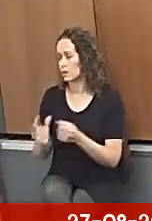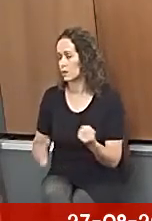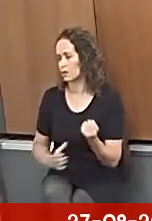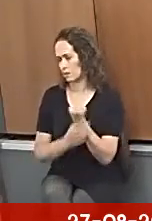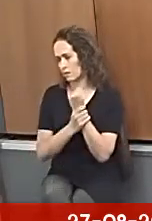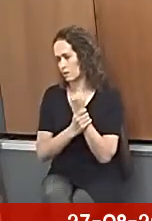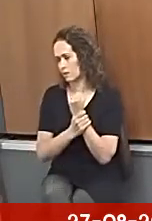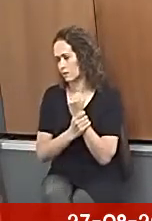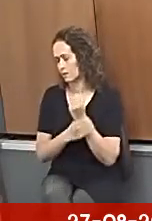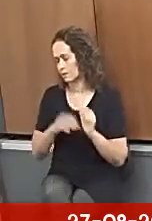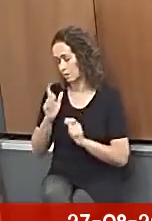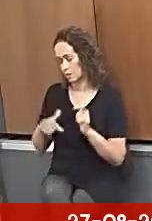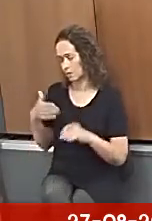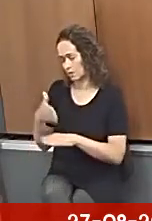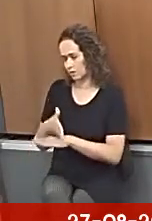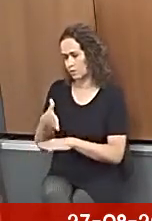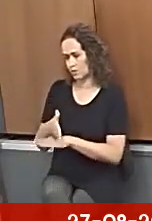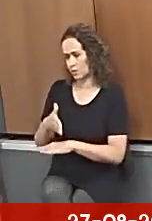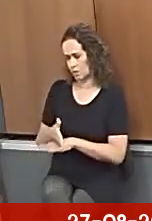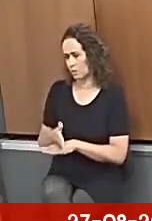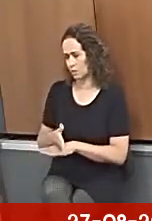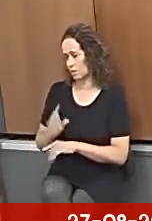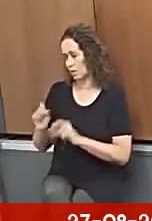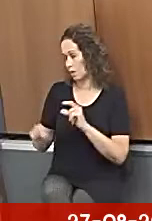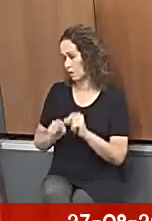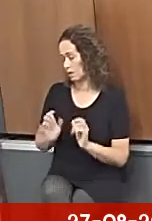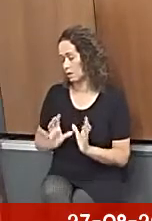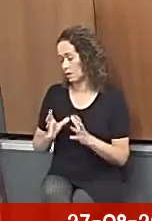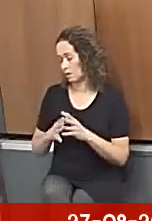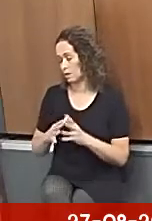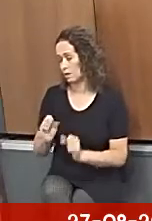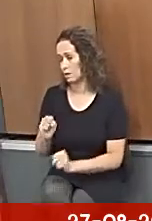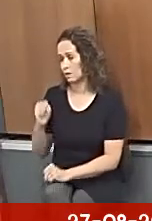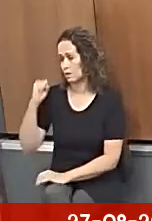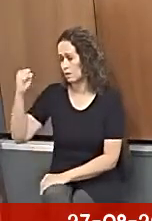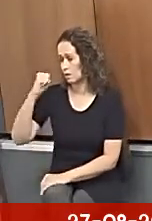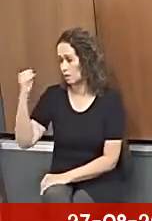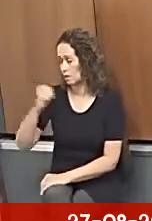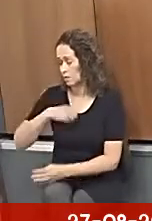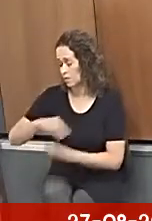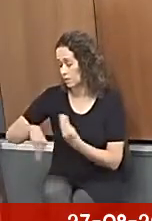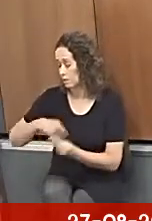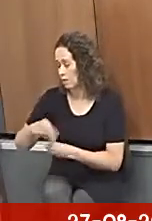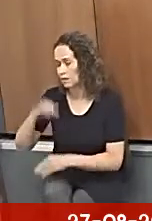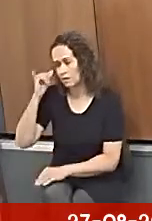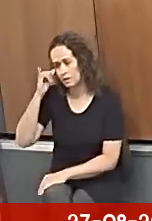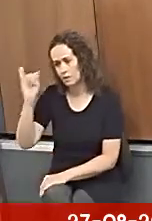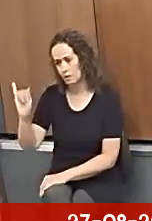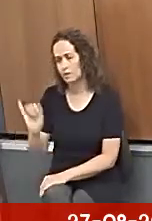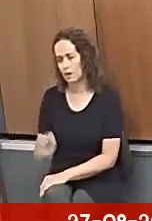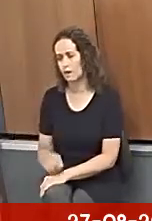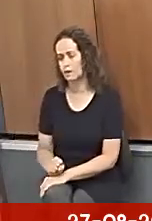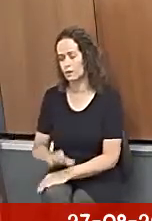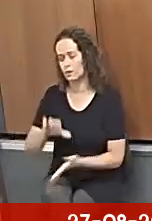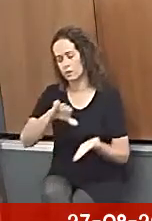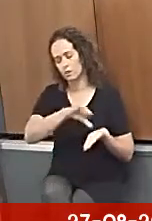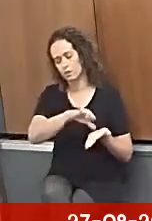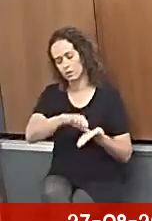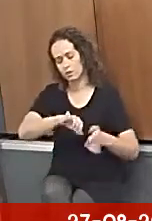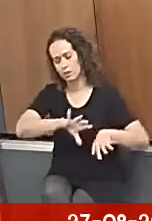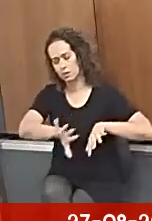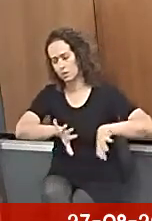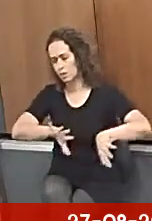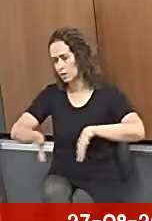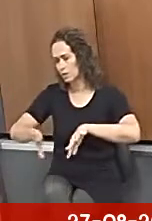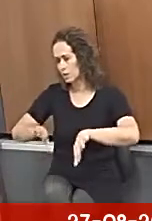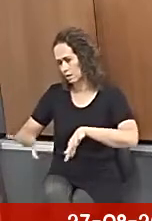efetivamente é não deixar que as torcidas se mistura e no momento da entrada a setorização nesse ela não dura o